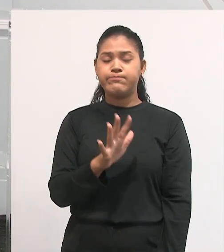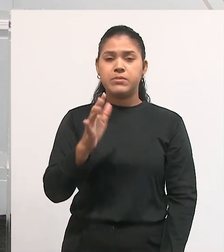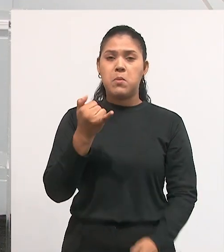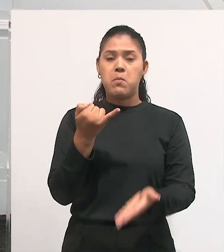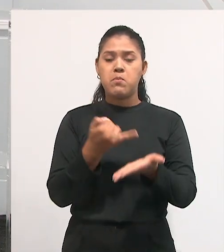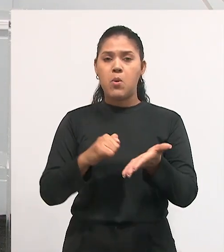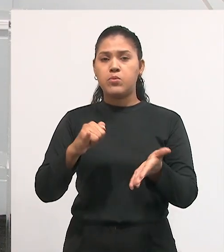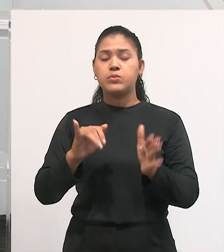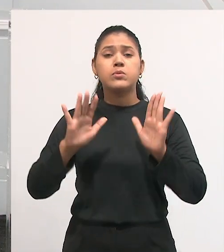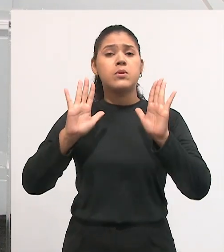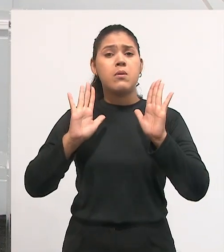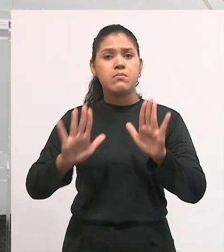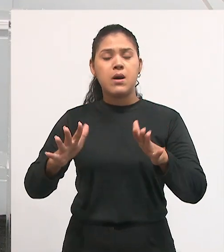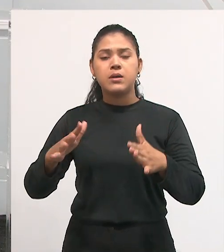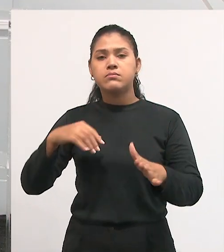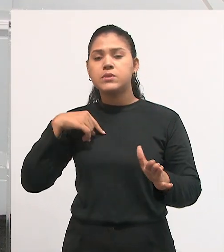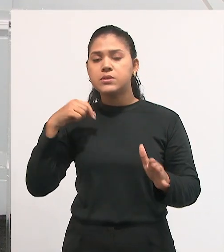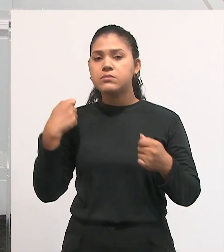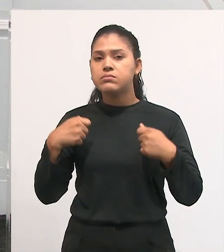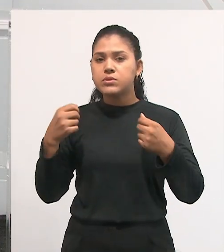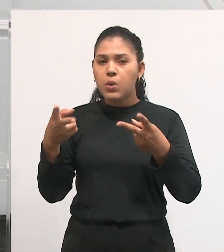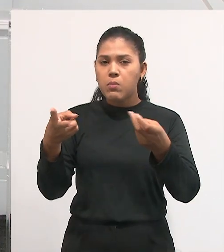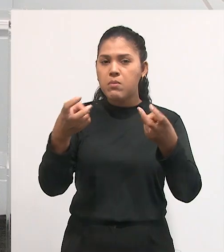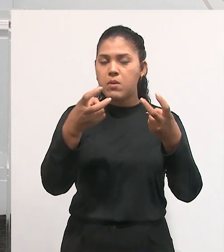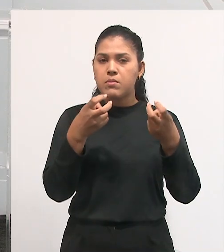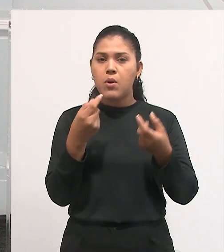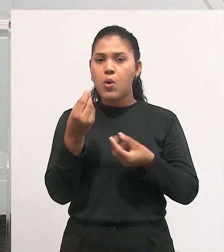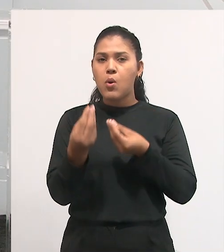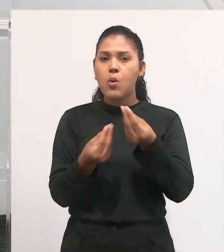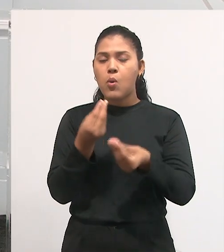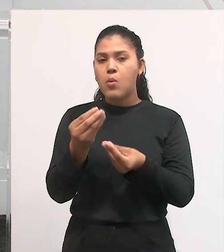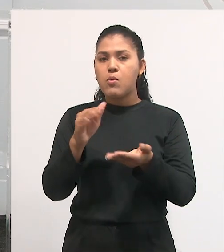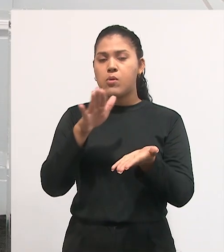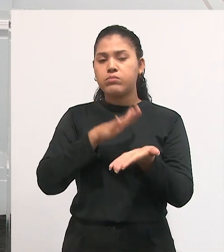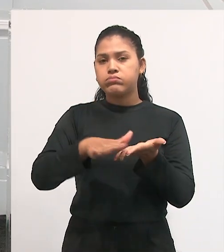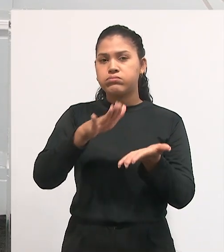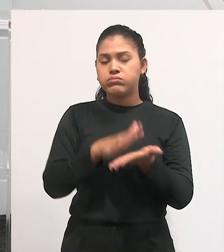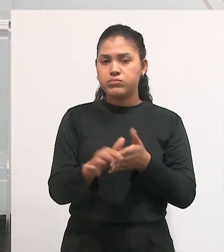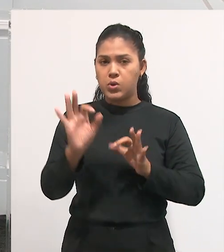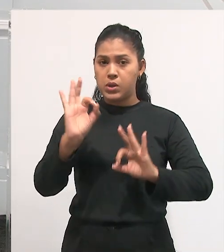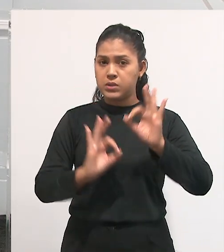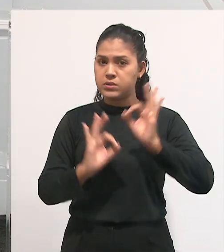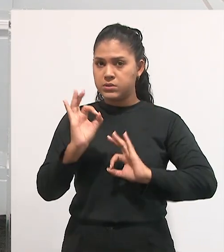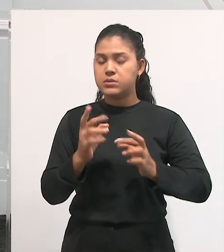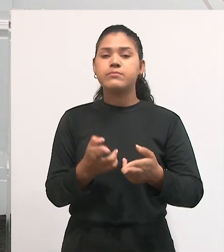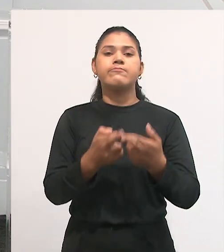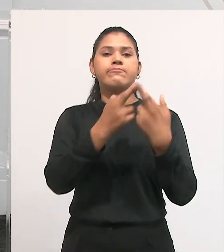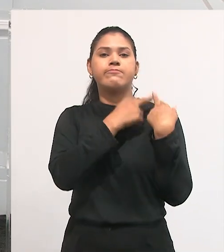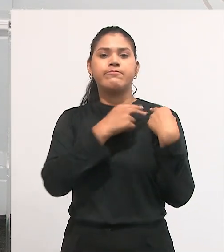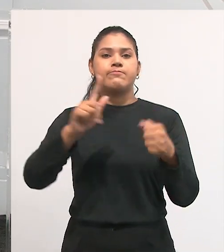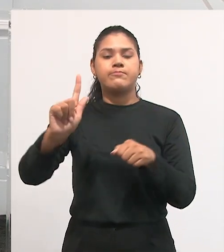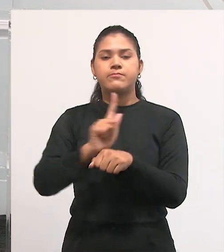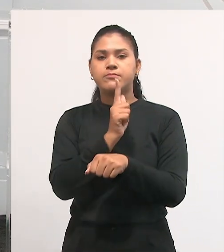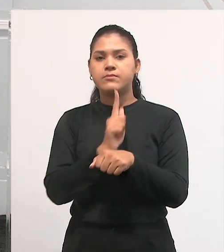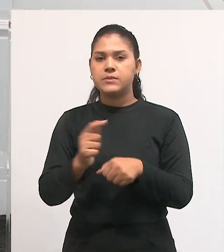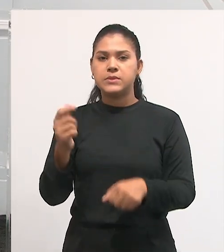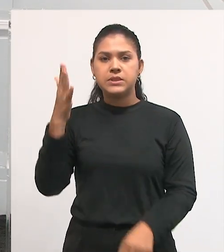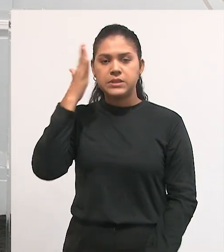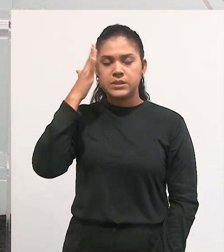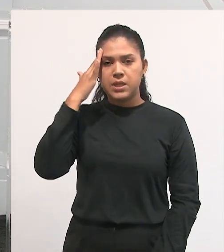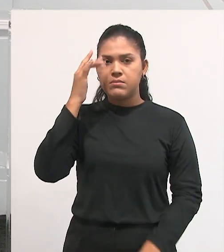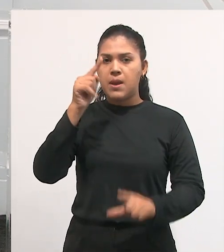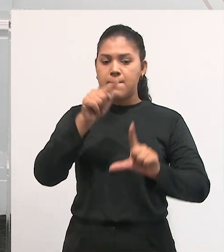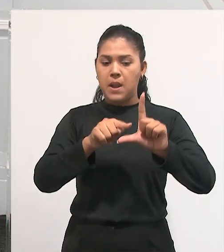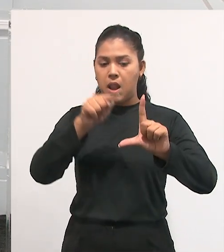sim durante essa previsão de um custo. Perfeito? Cabe ao gestor de projetos fazer a estimativa